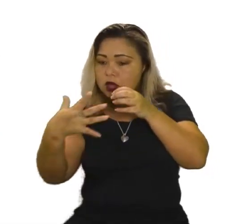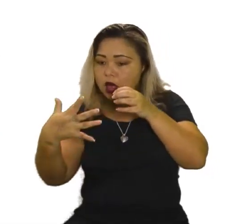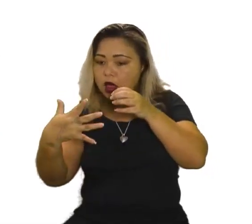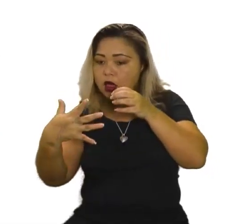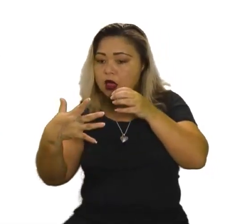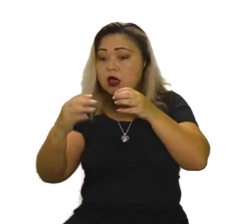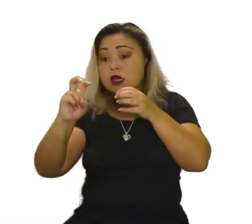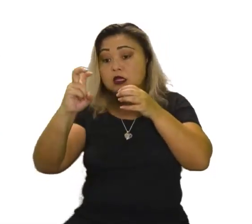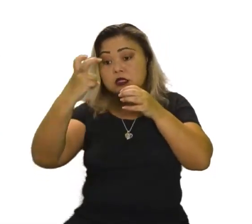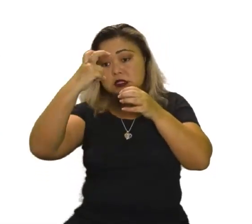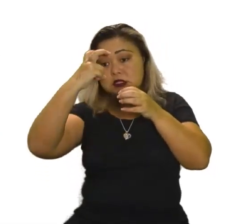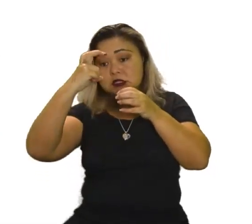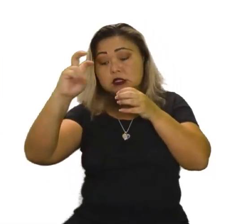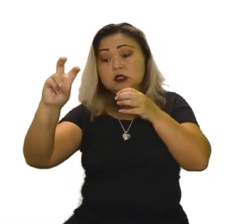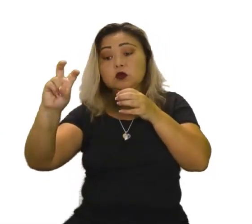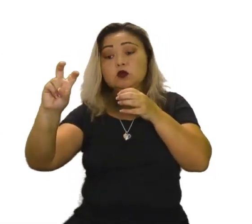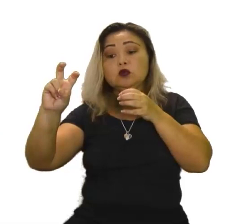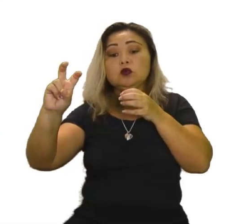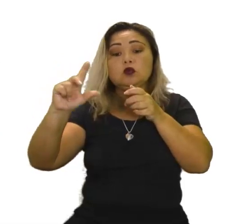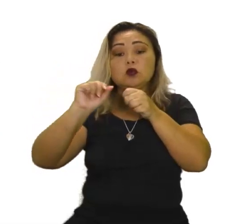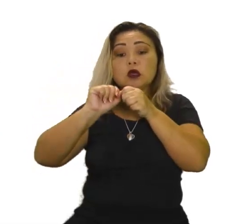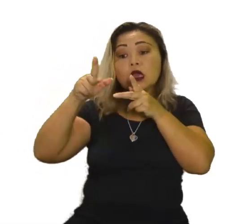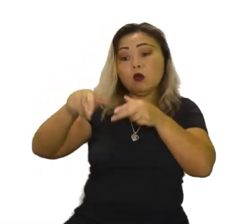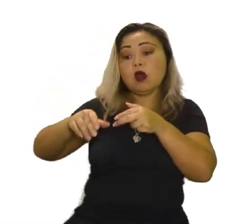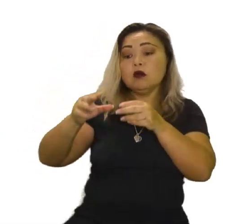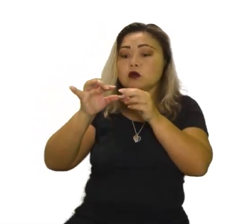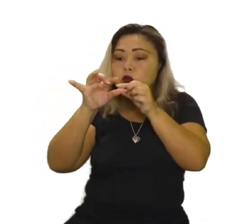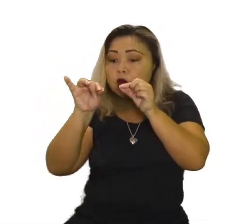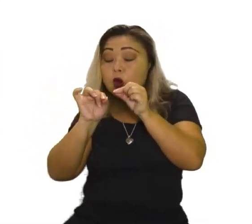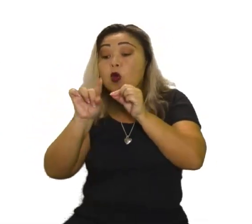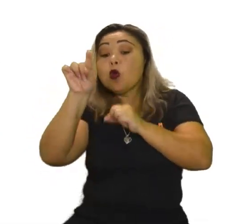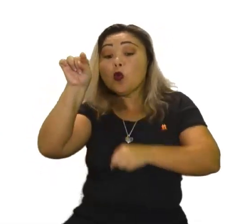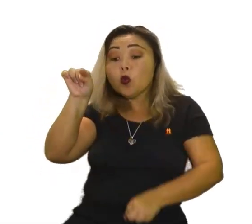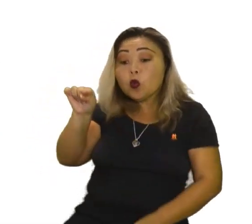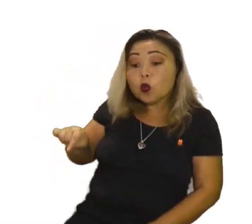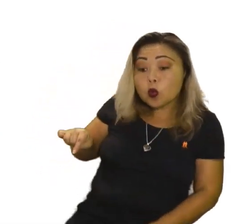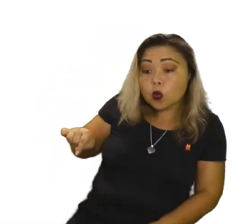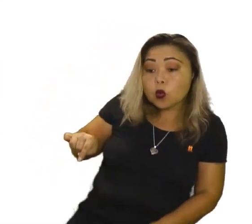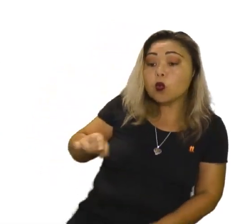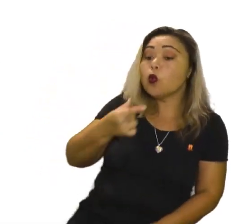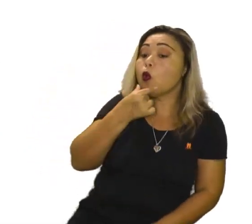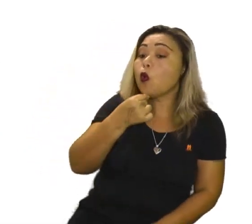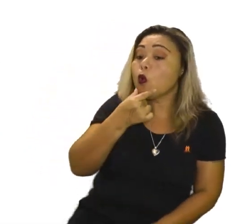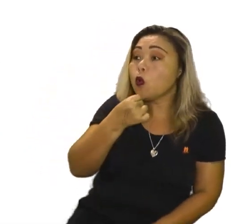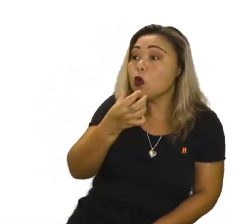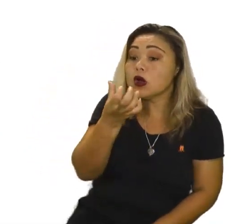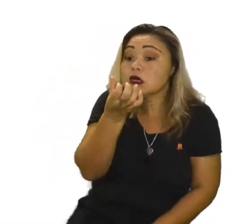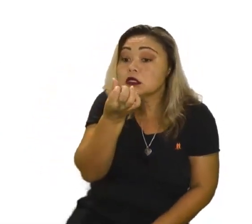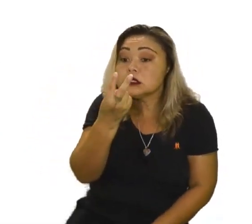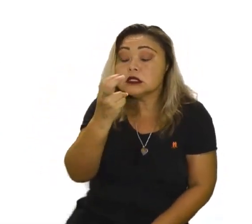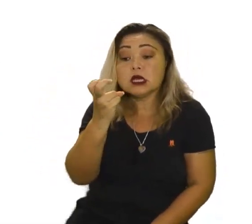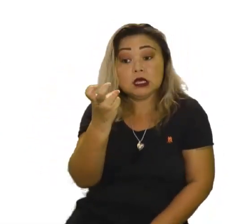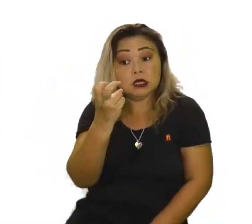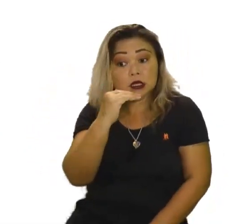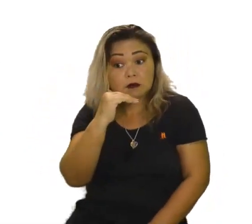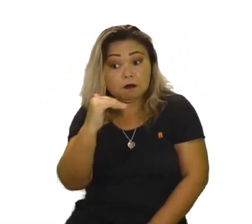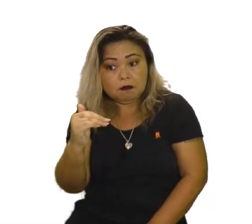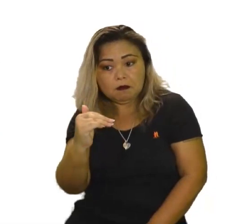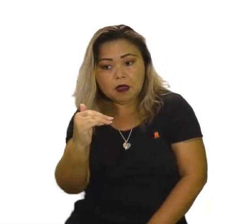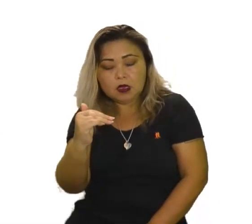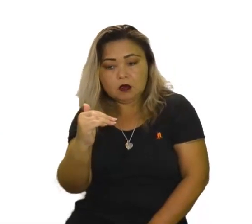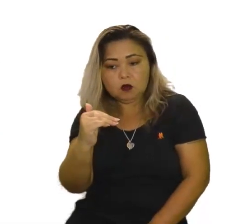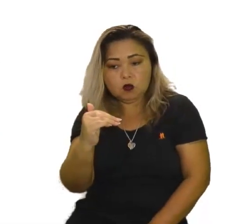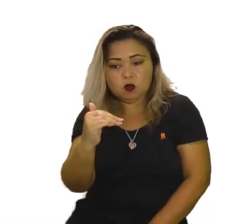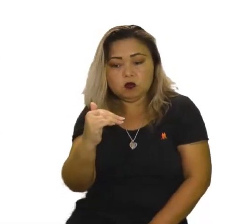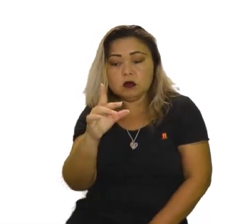larva, 5 dias, que é igual da operária. O zangão já tem aí, ó, 6 dias e meio de processo